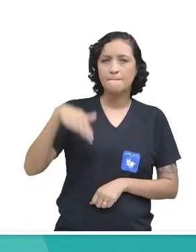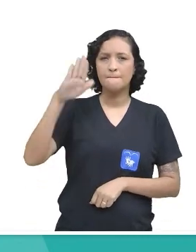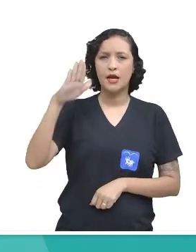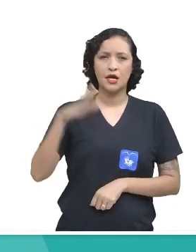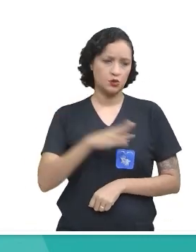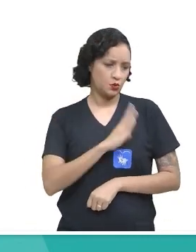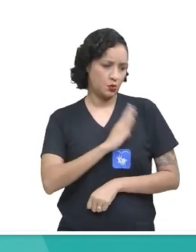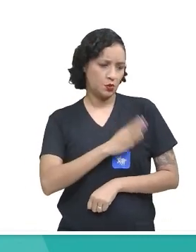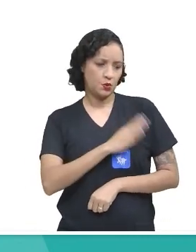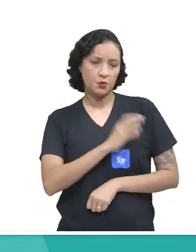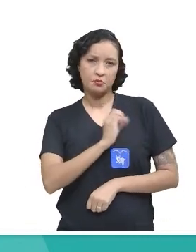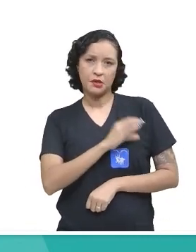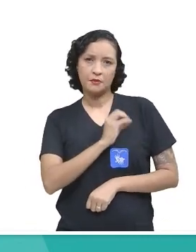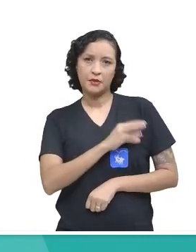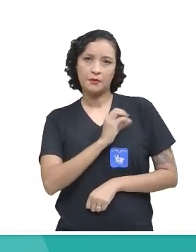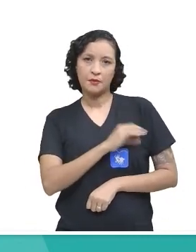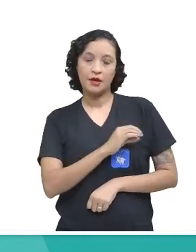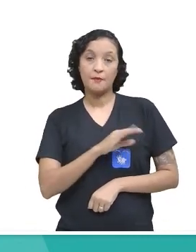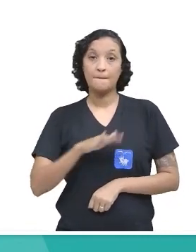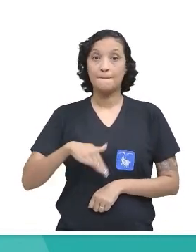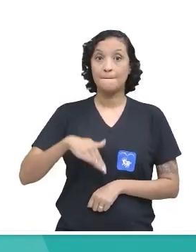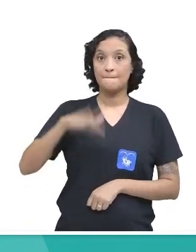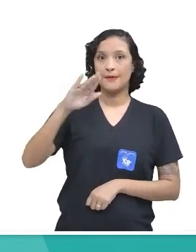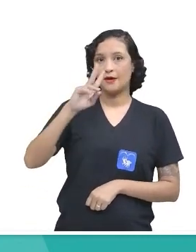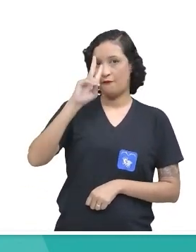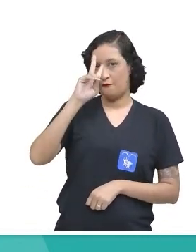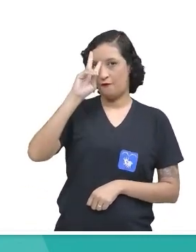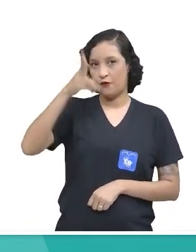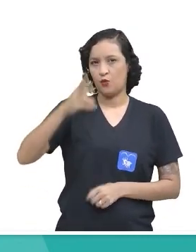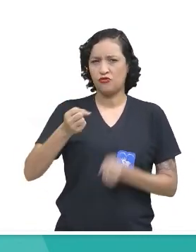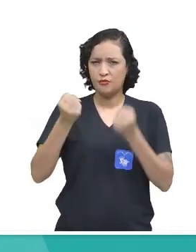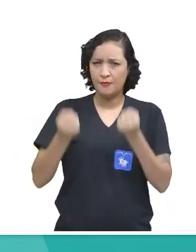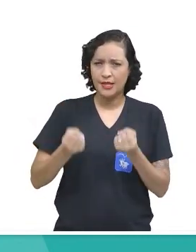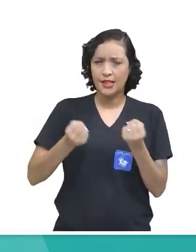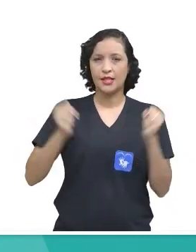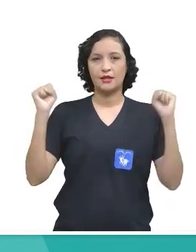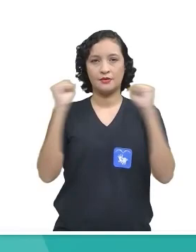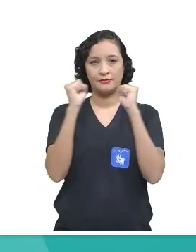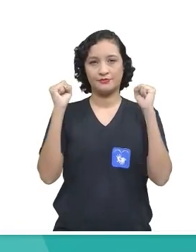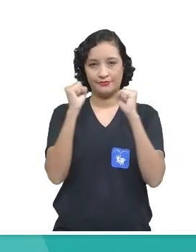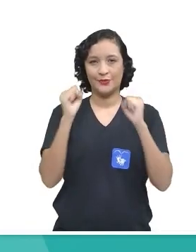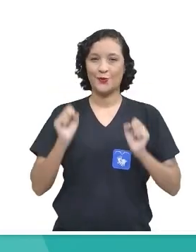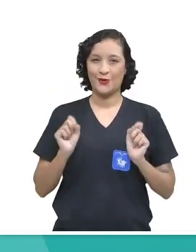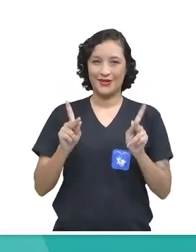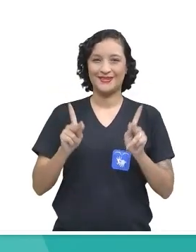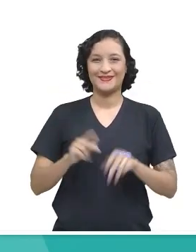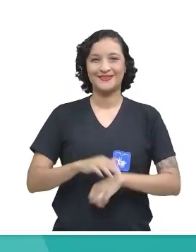acelera, mais forte foi o nível de atividade física. Ok?